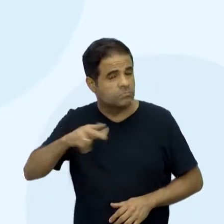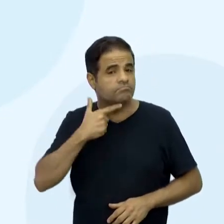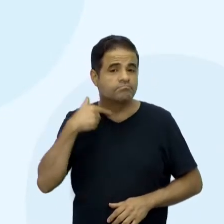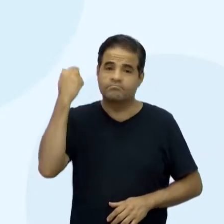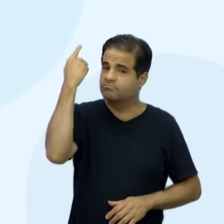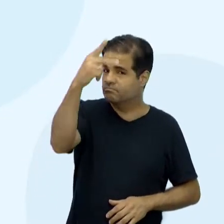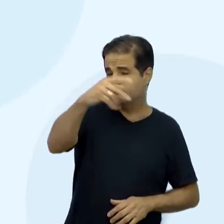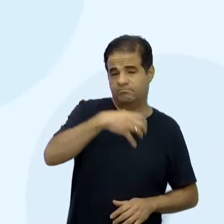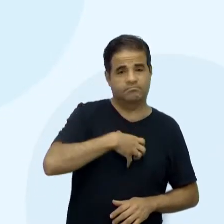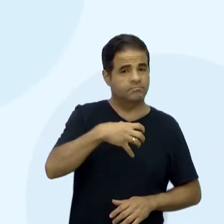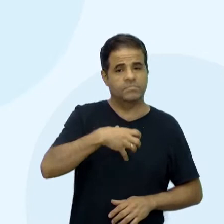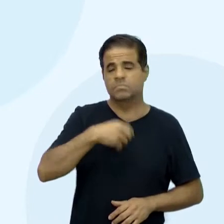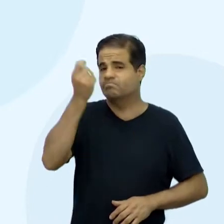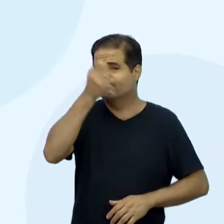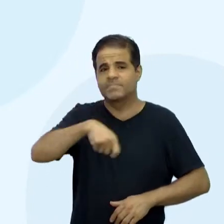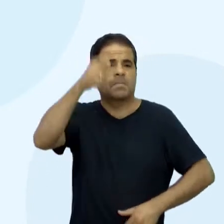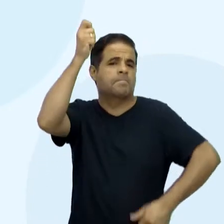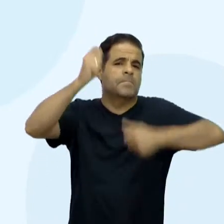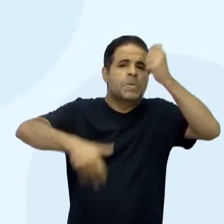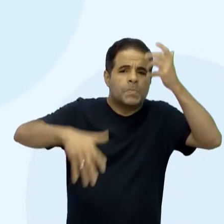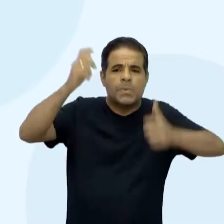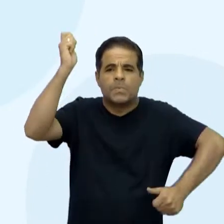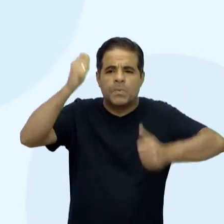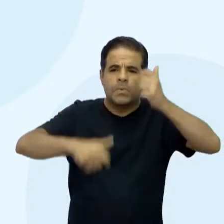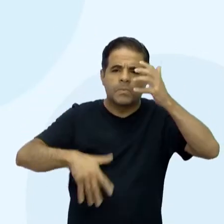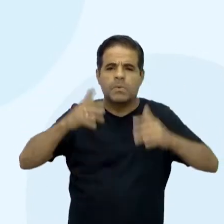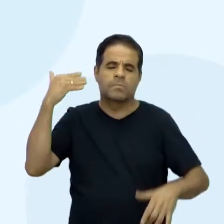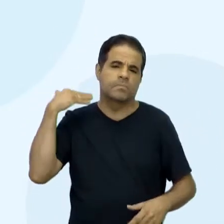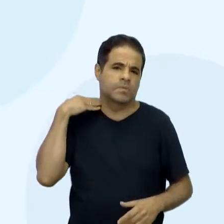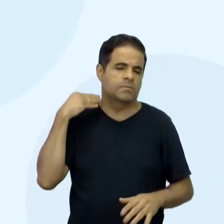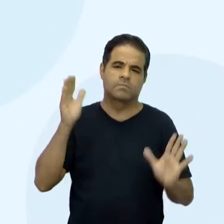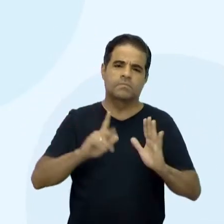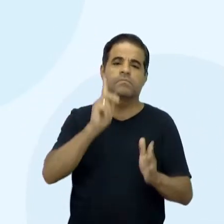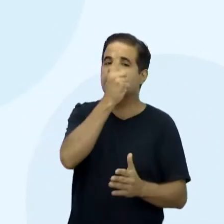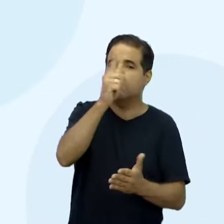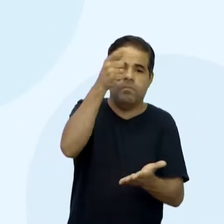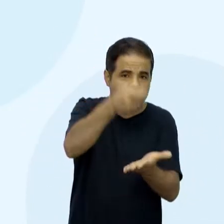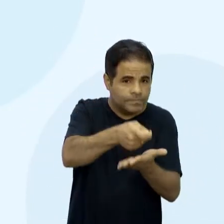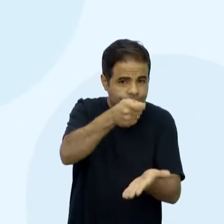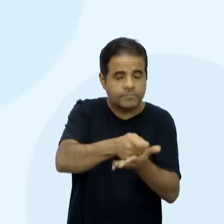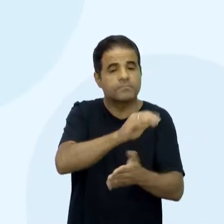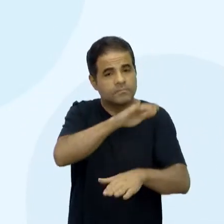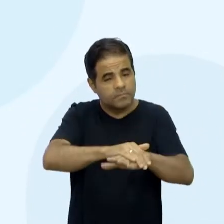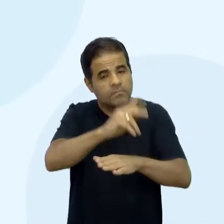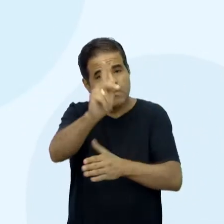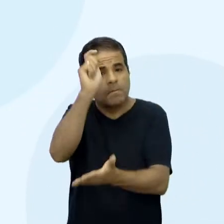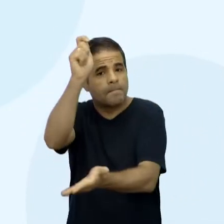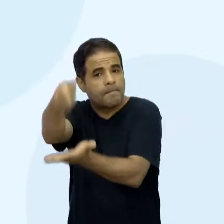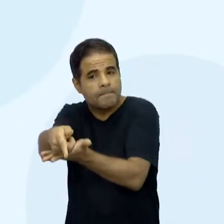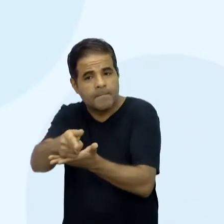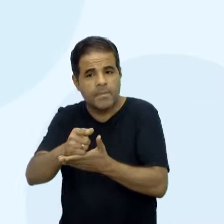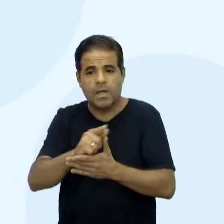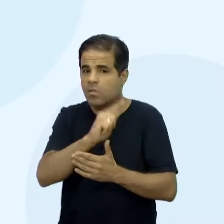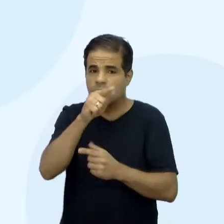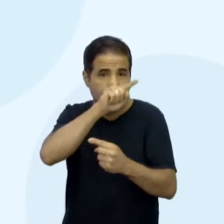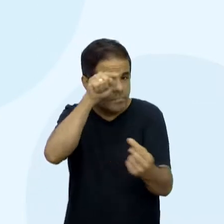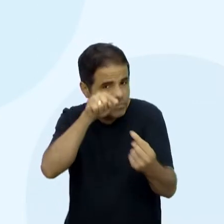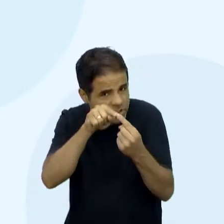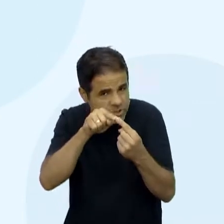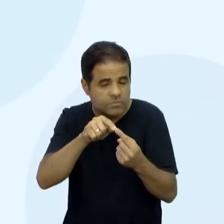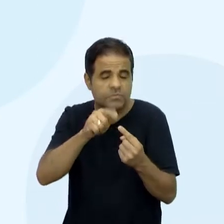quiser, sem grandes explicações para o banco. Sua única obrigação é pagar. O fato de não ter